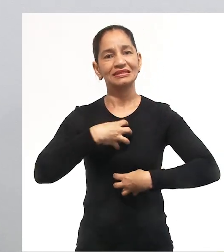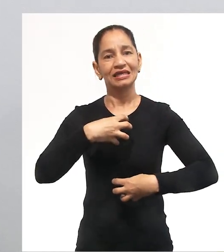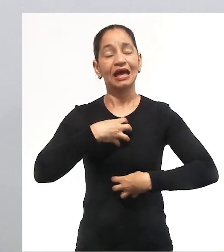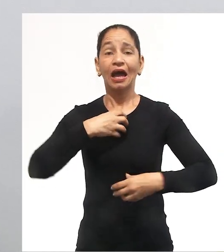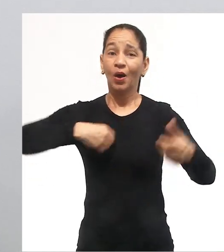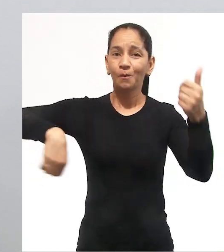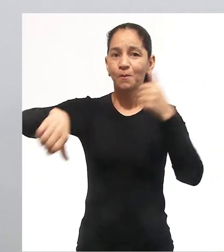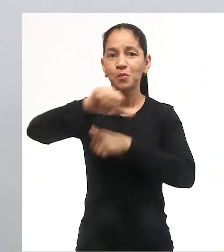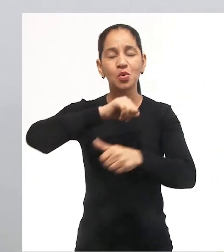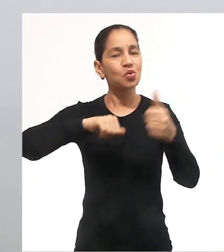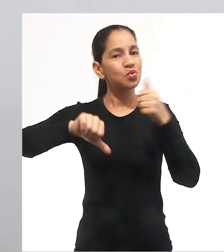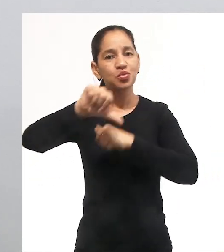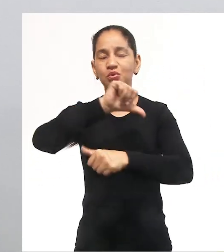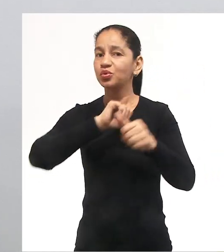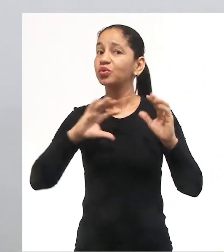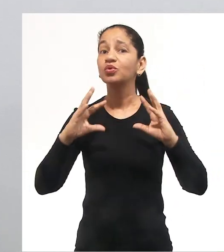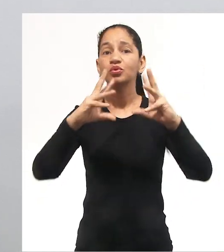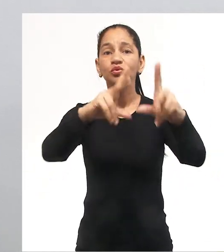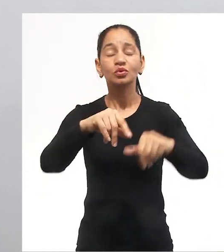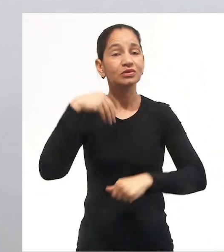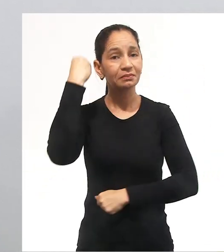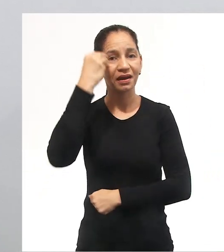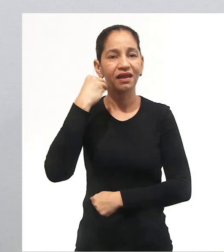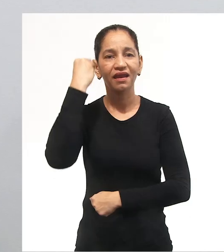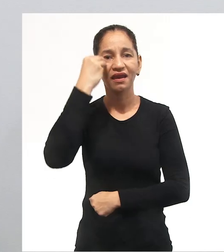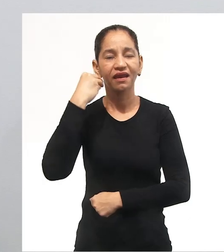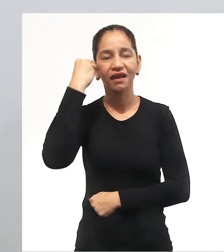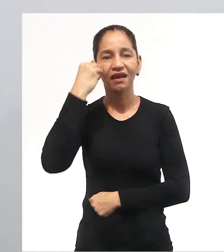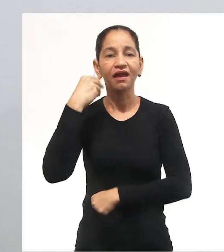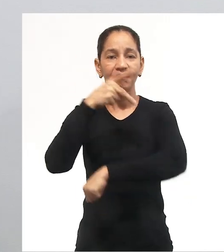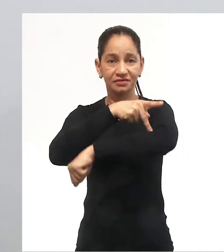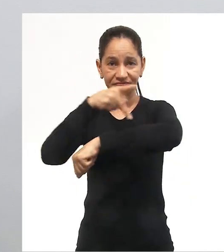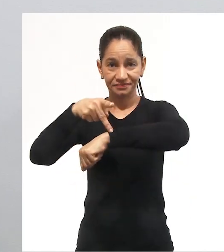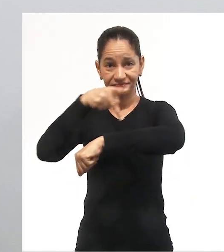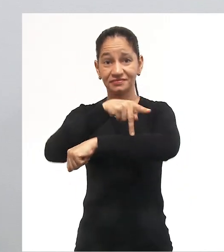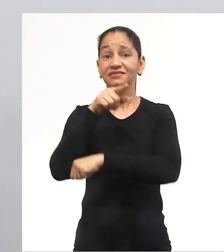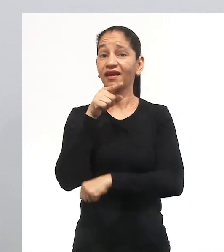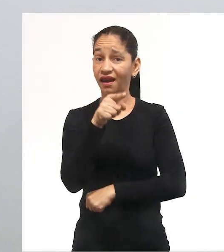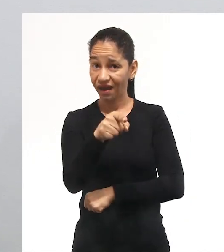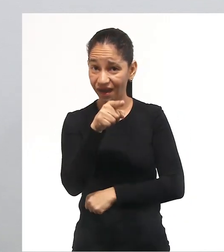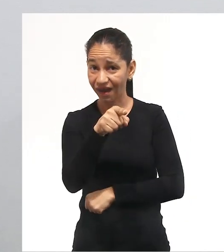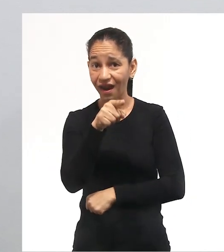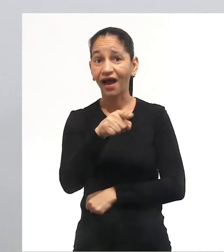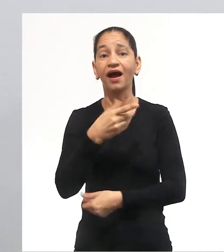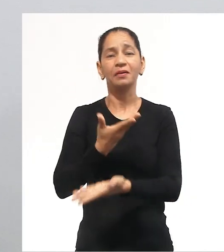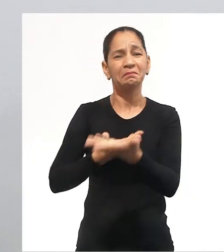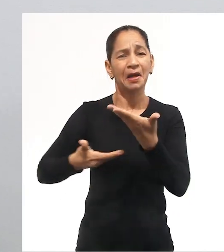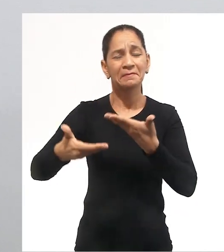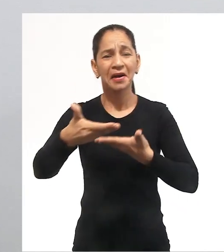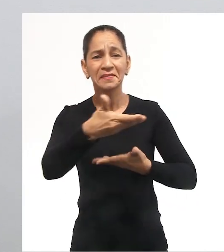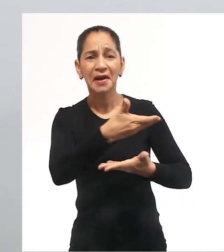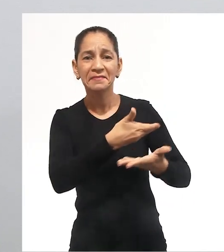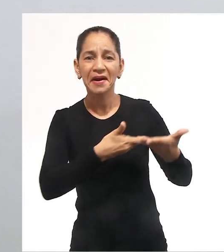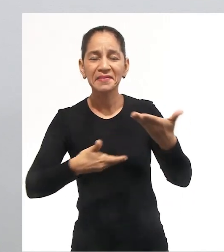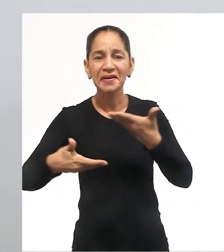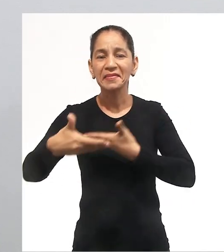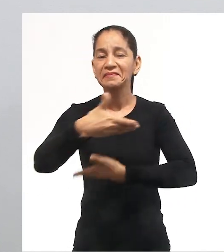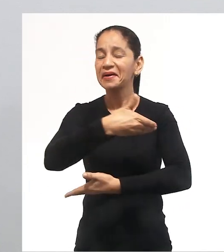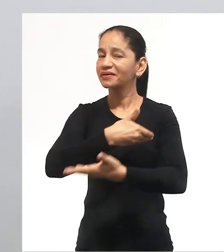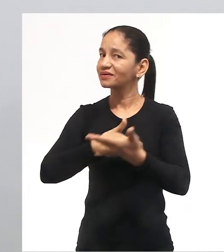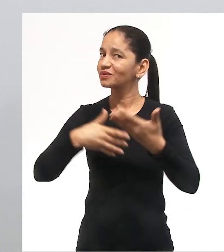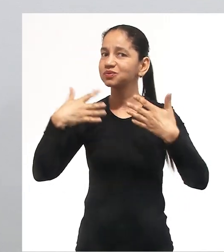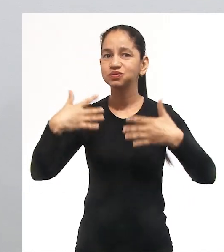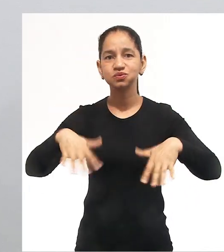Isso é fato. Todas as vivências proporcionadas no curso de pedagogia, as trocas que a gente